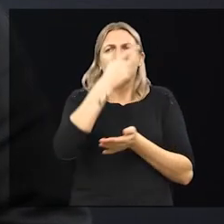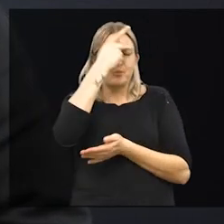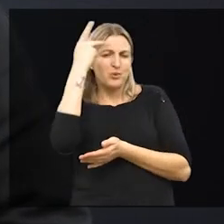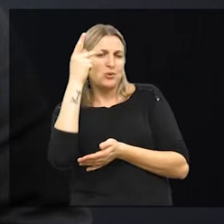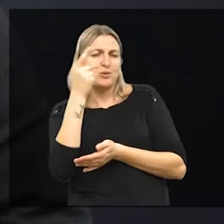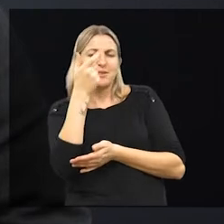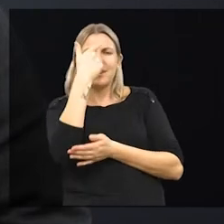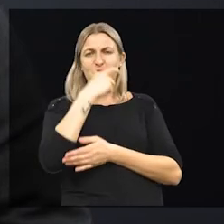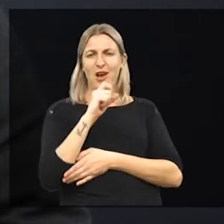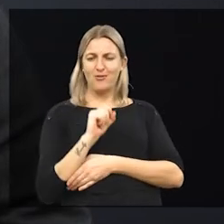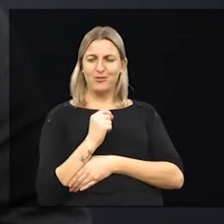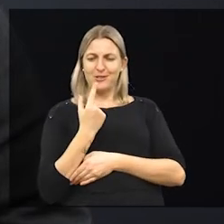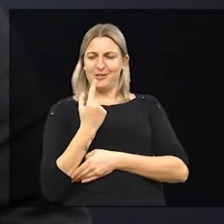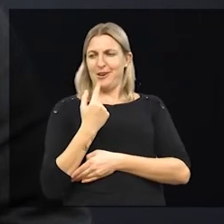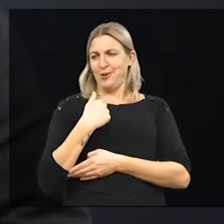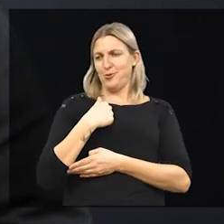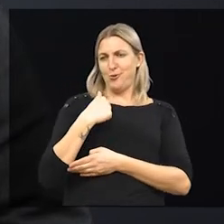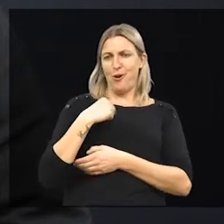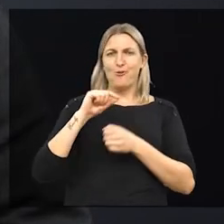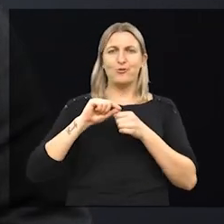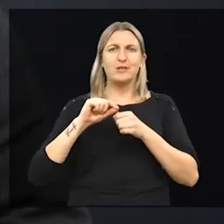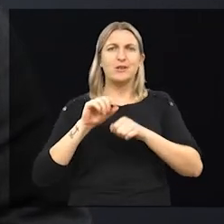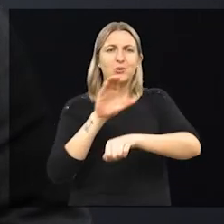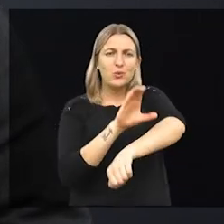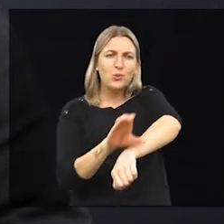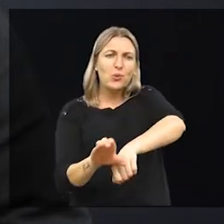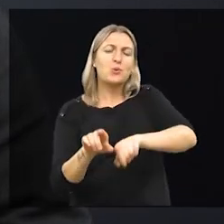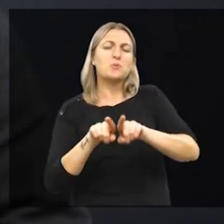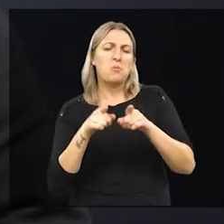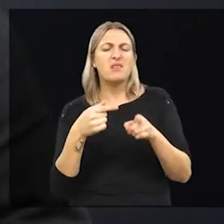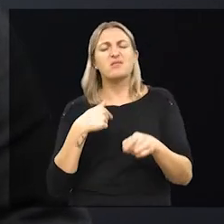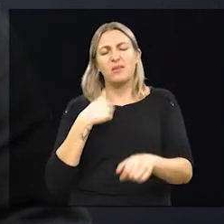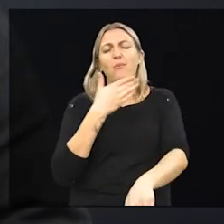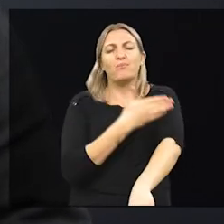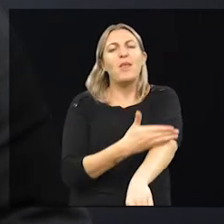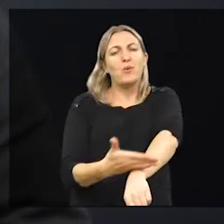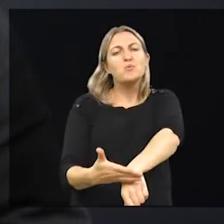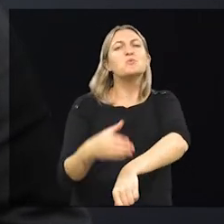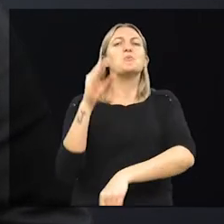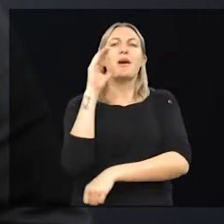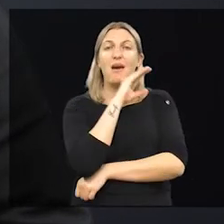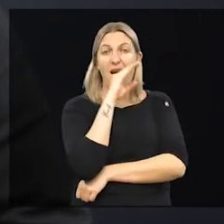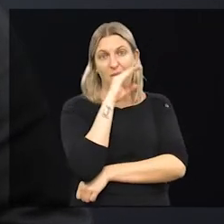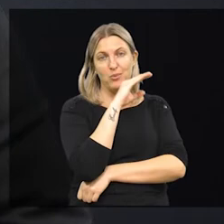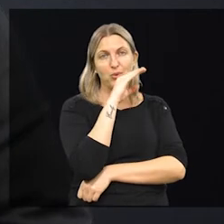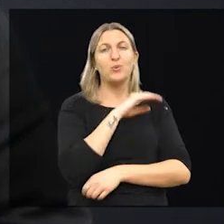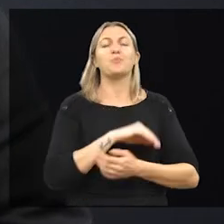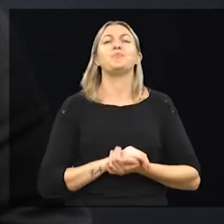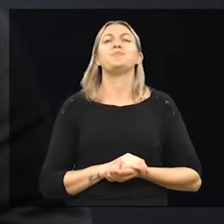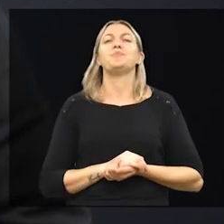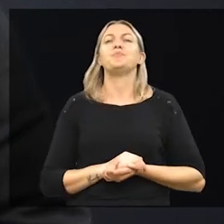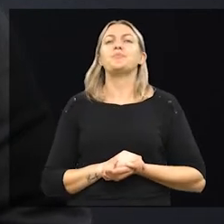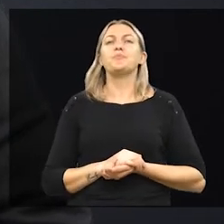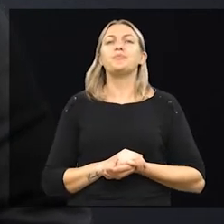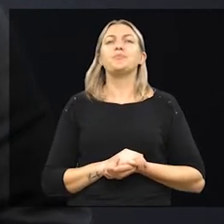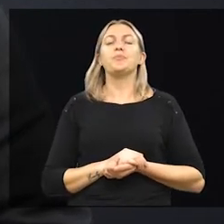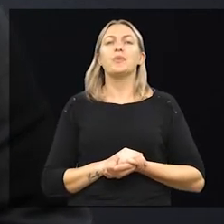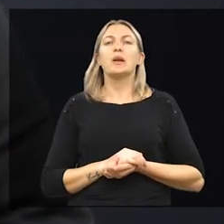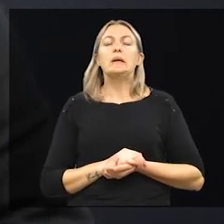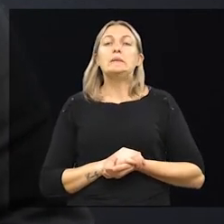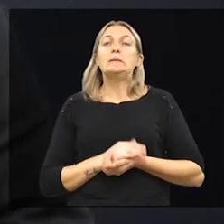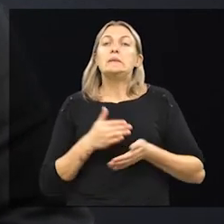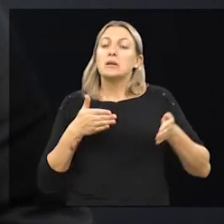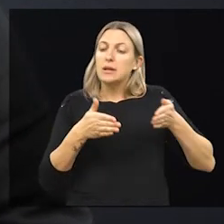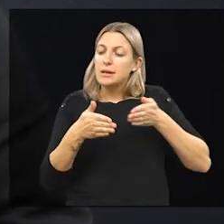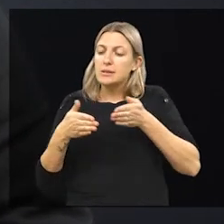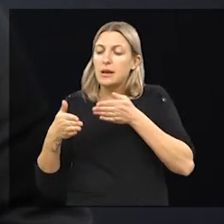pessoas de variadas formações pessoas da área da medicina tinha da pedagogia é engenheiros agrônomos e tinha